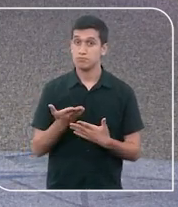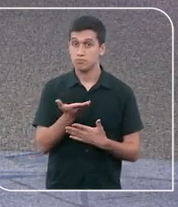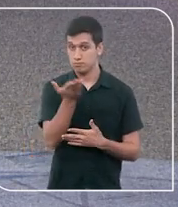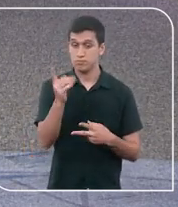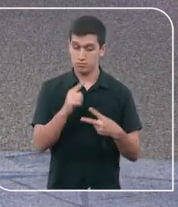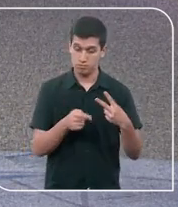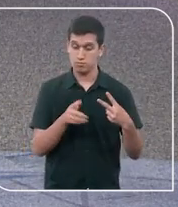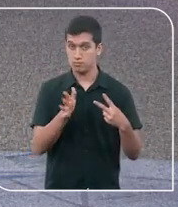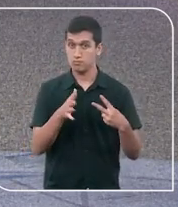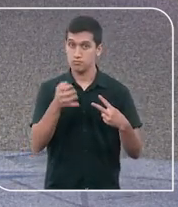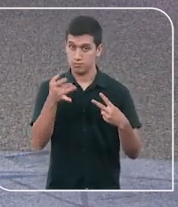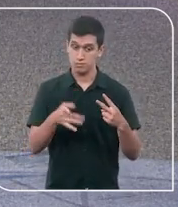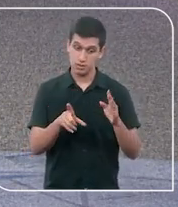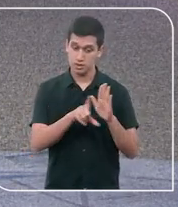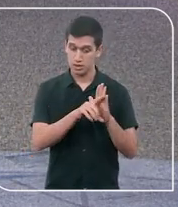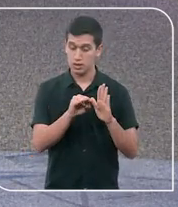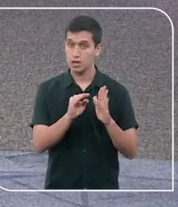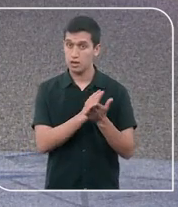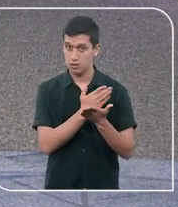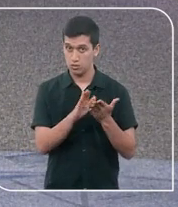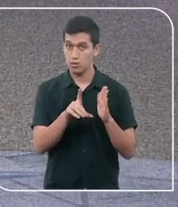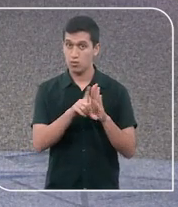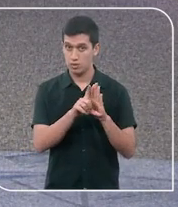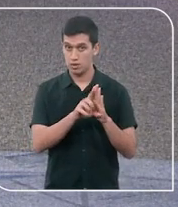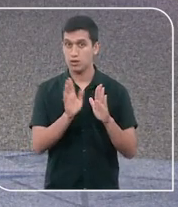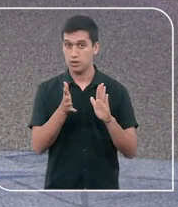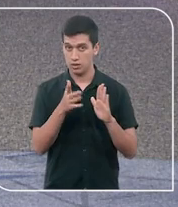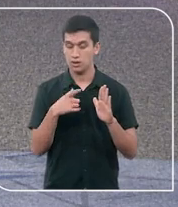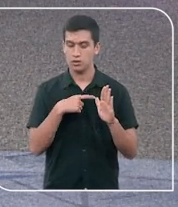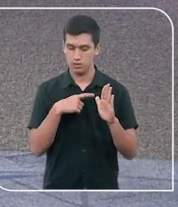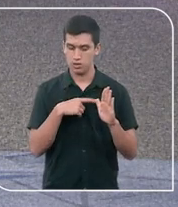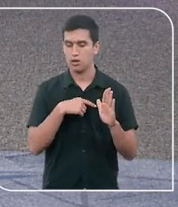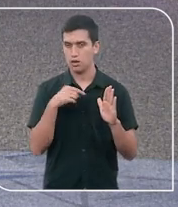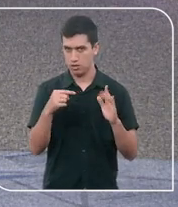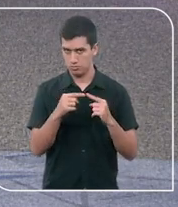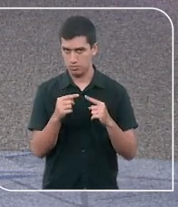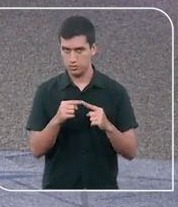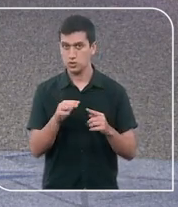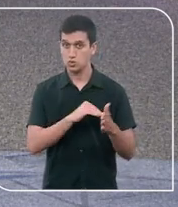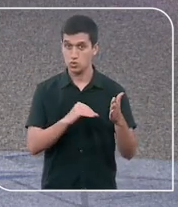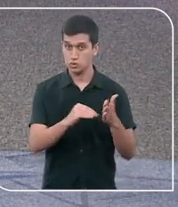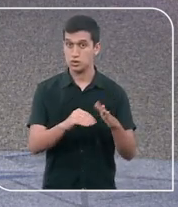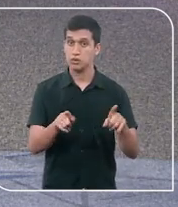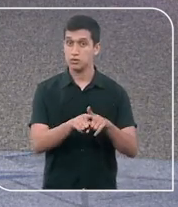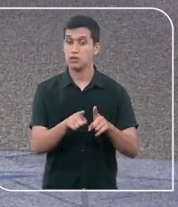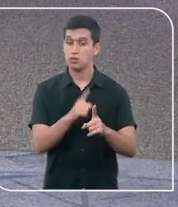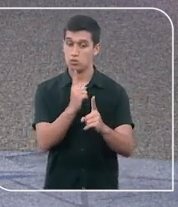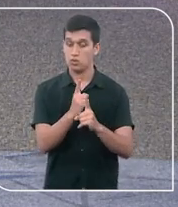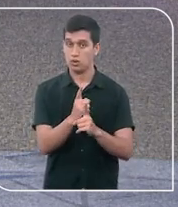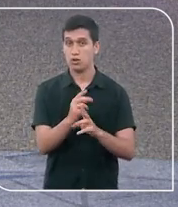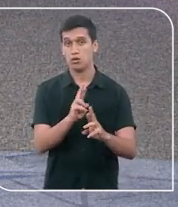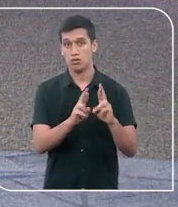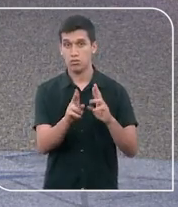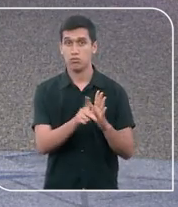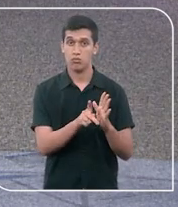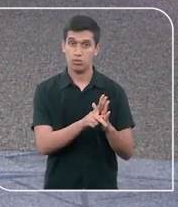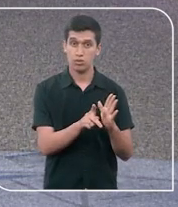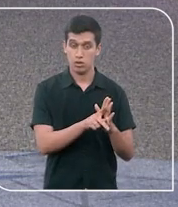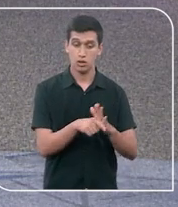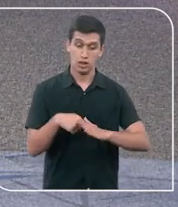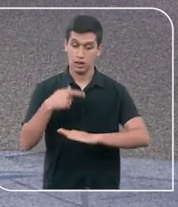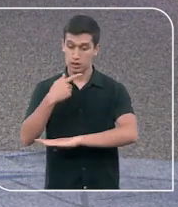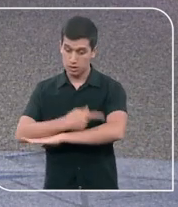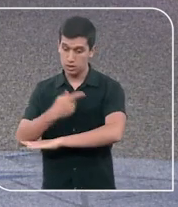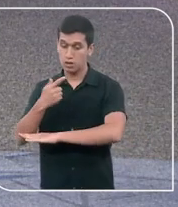as legislações, algumas legislações vigentes e que regem essas relações entre condôminos e condomínio, mas eu gostaria de